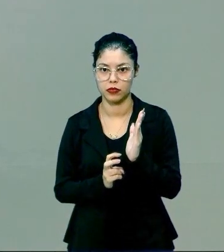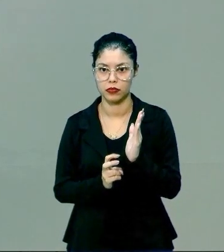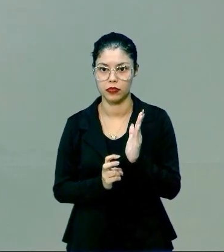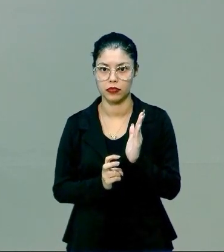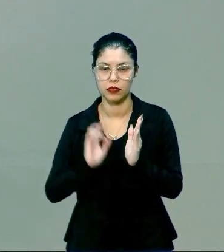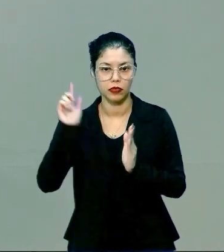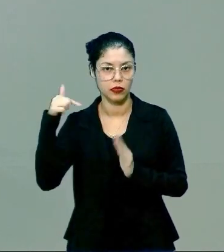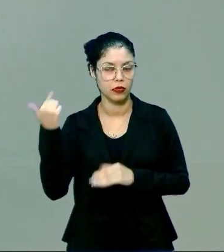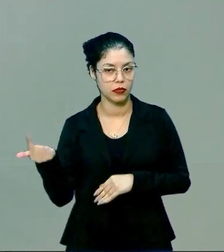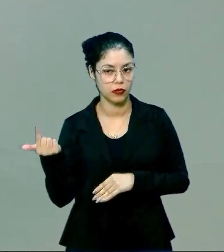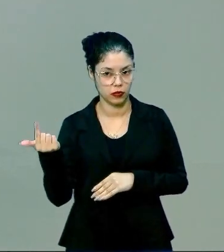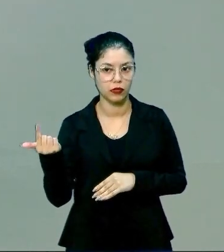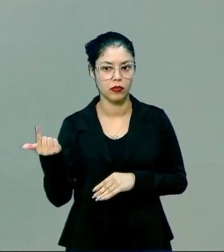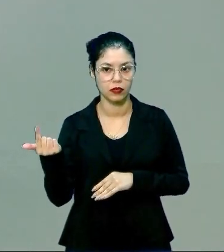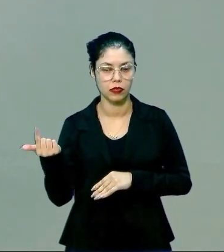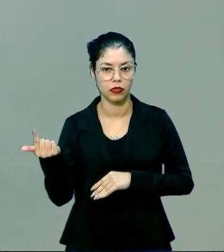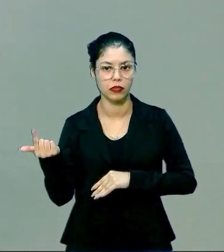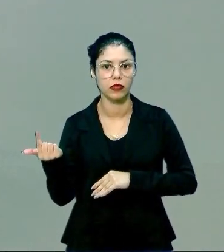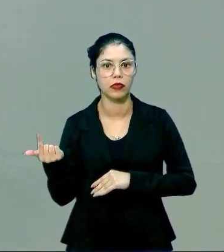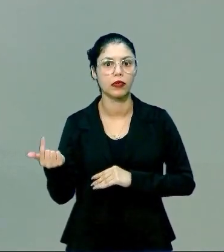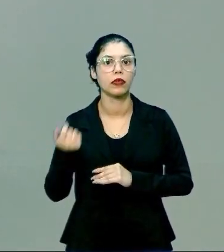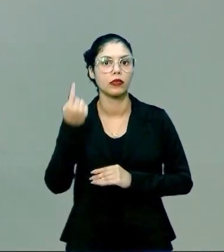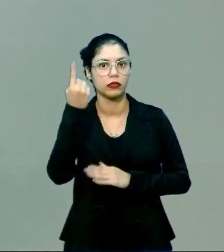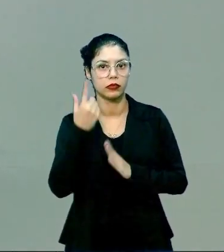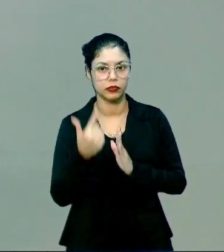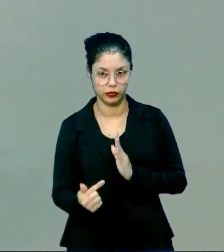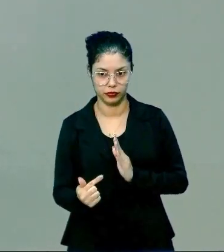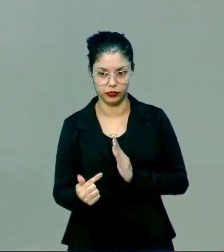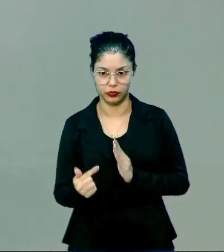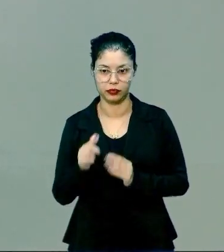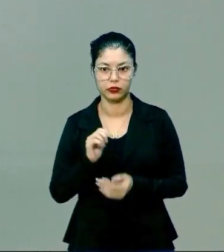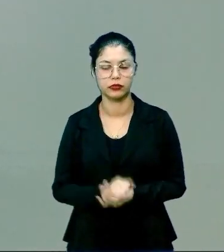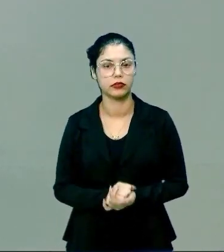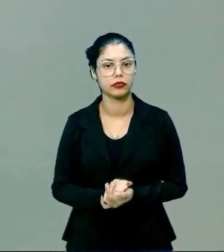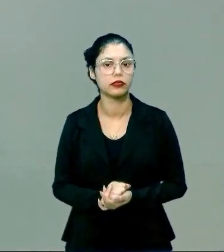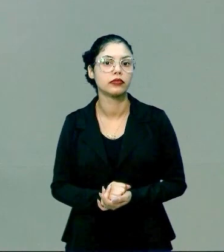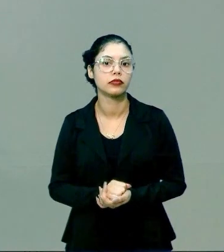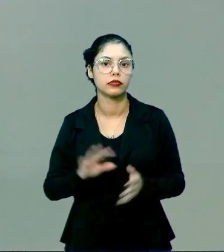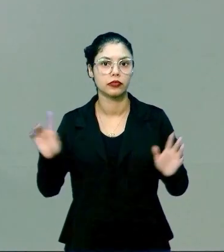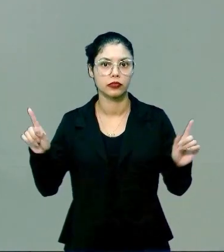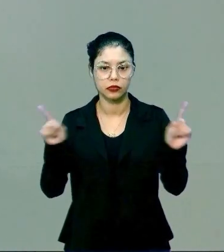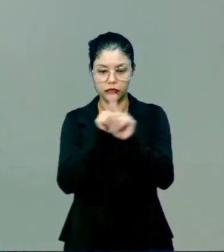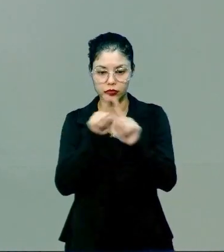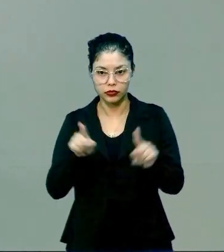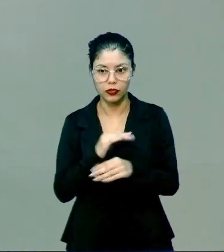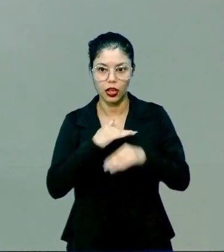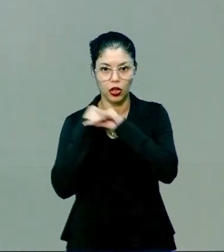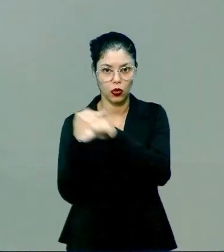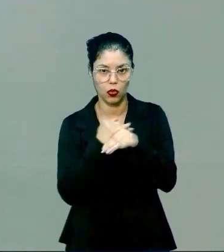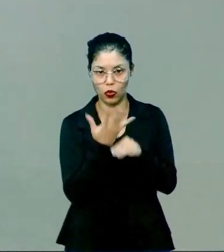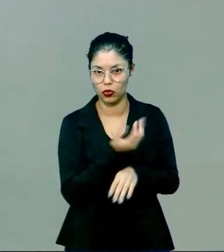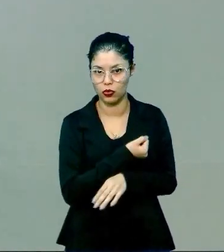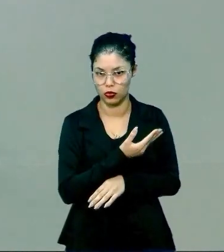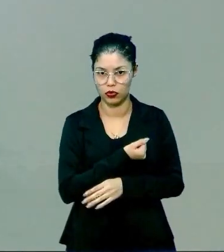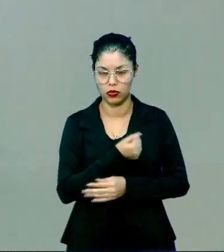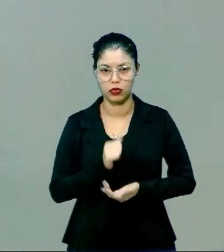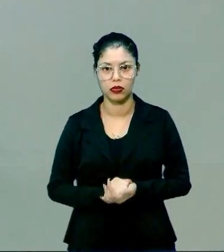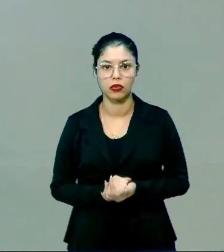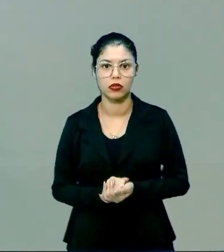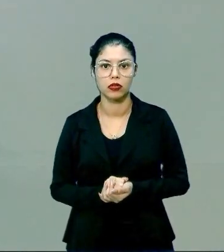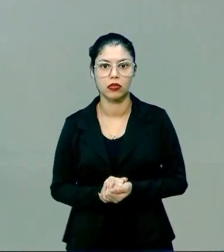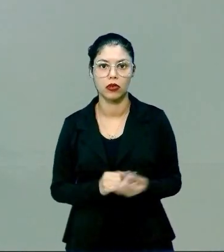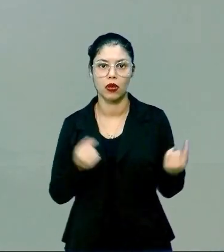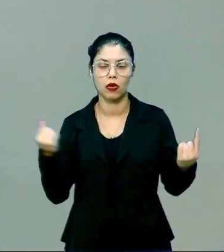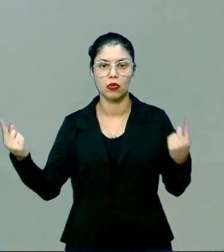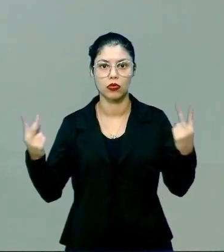outro conjunto, vamos dizer que ele tem de 1 a 7. Vamos ligar os números que são iguais. 1 com